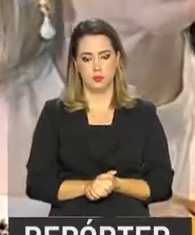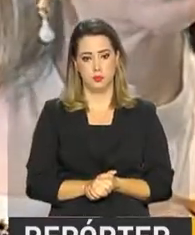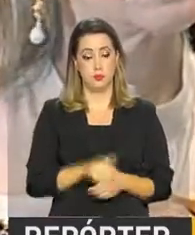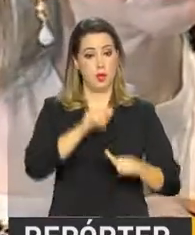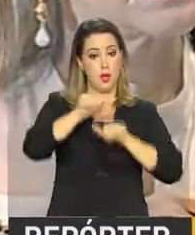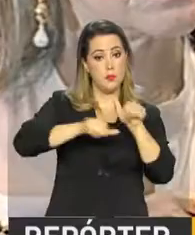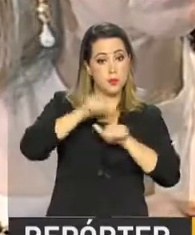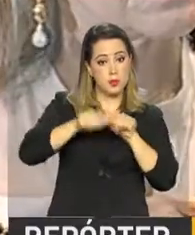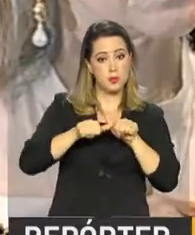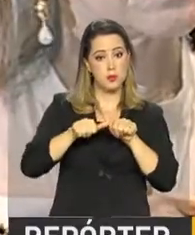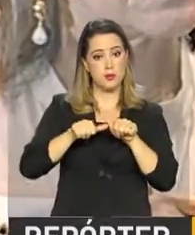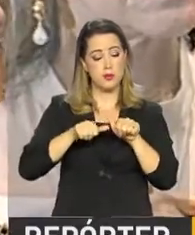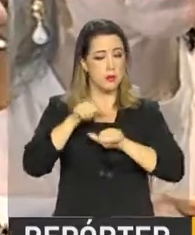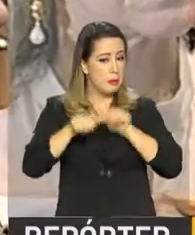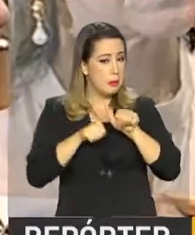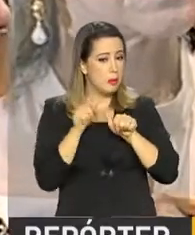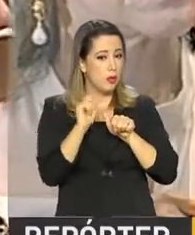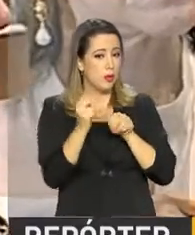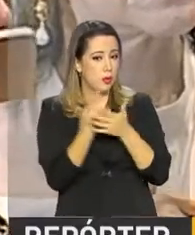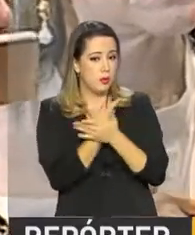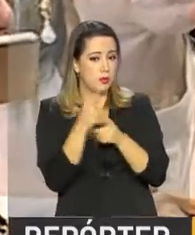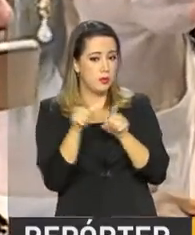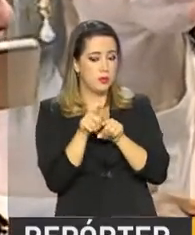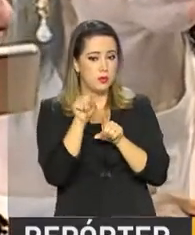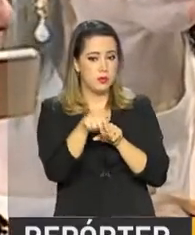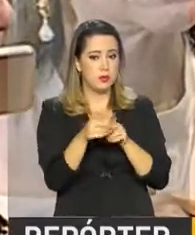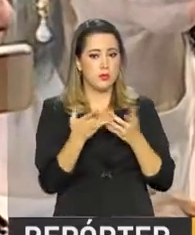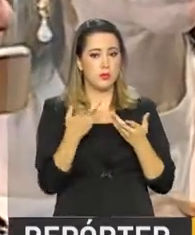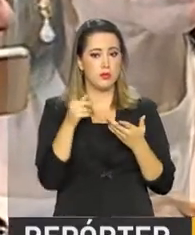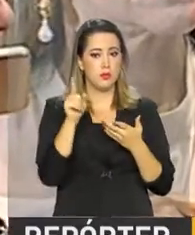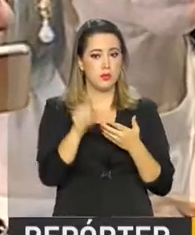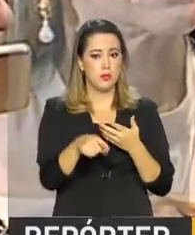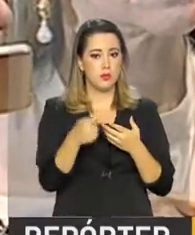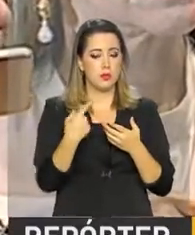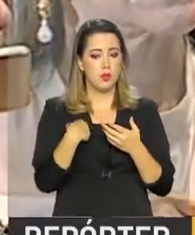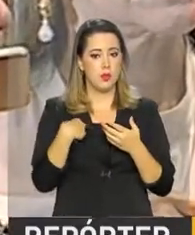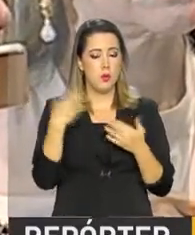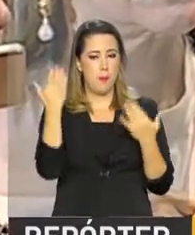mudança, você falou, a única mudança esse ano vai ser em relação